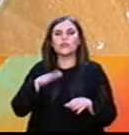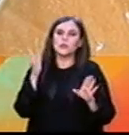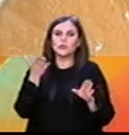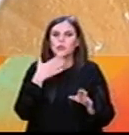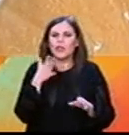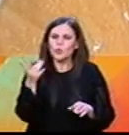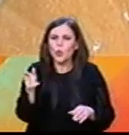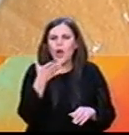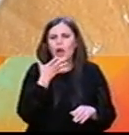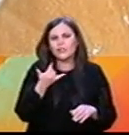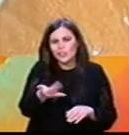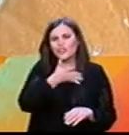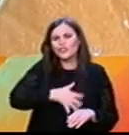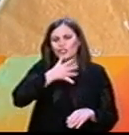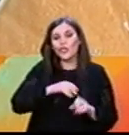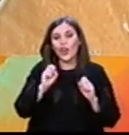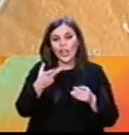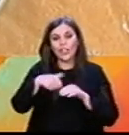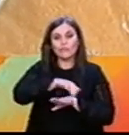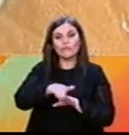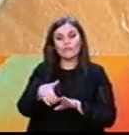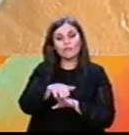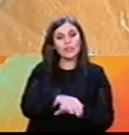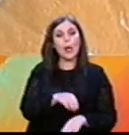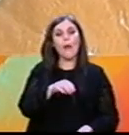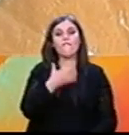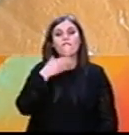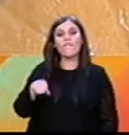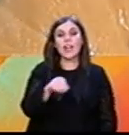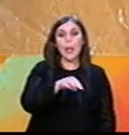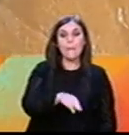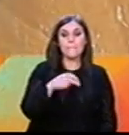vais explicar isto. Para passar os rissóis, farinha de mandioca para panar.